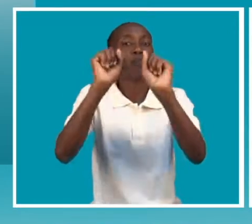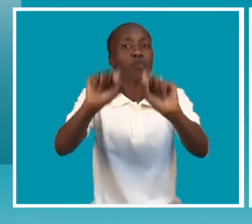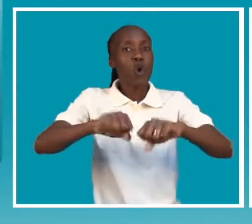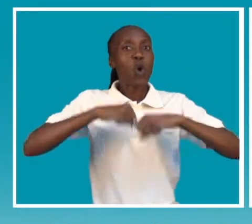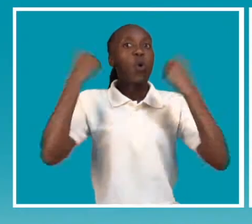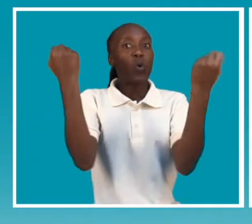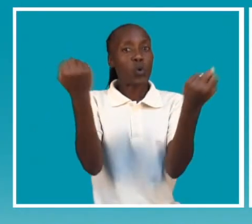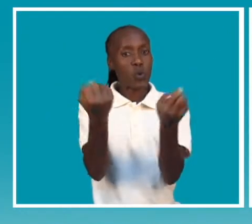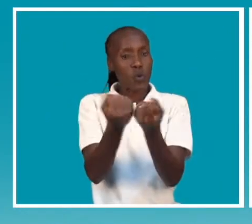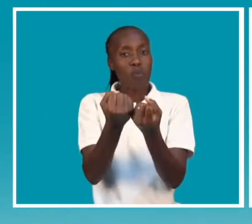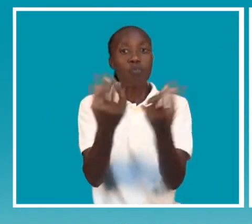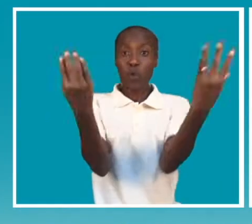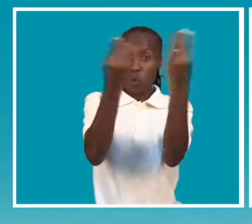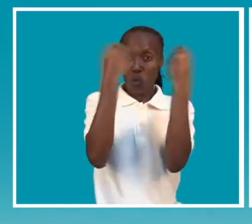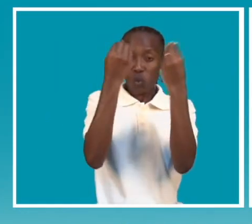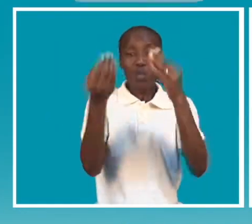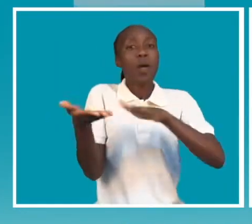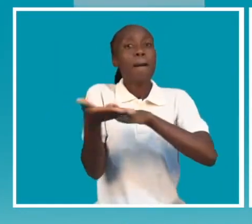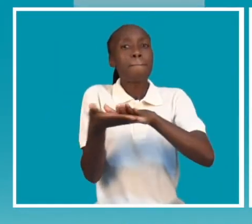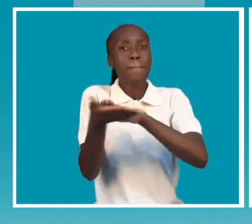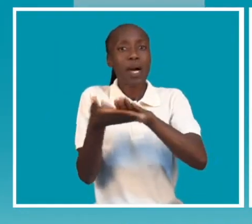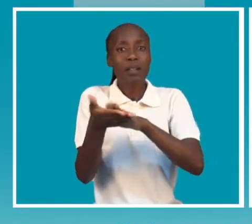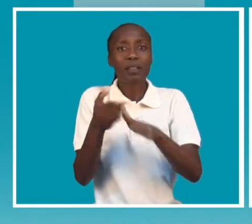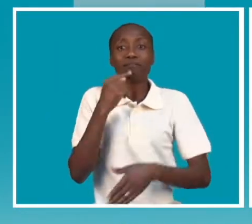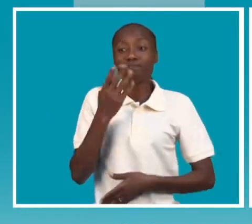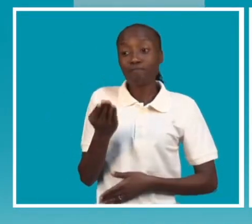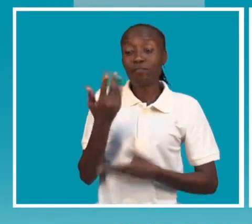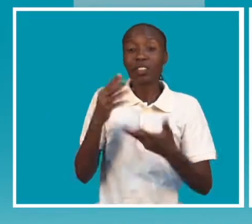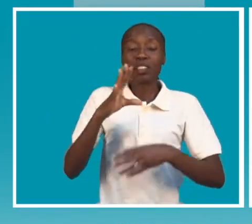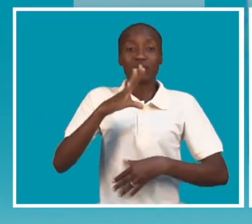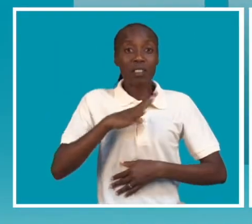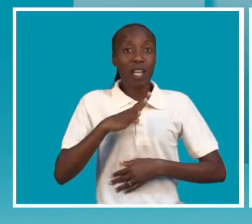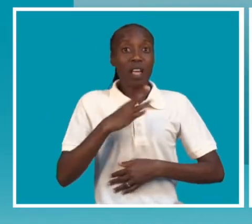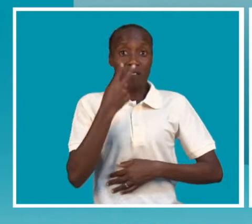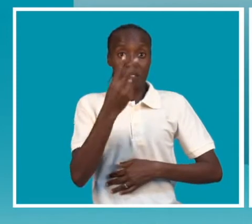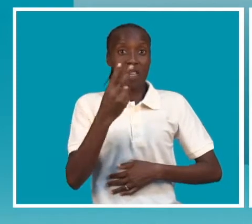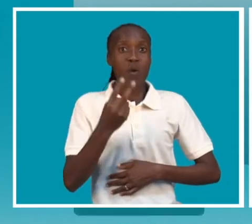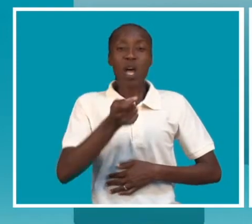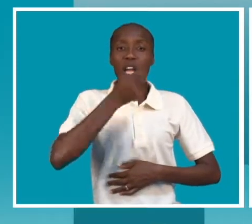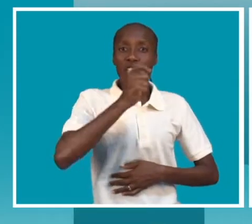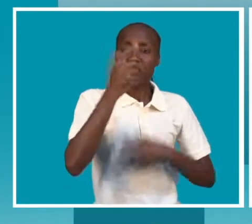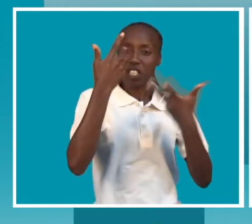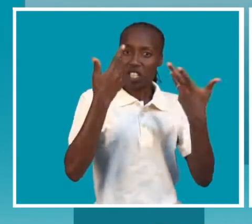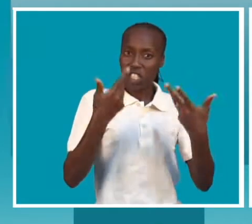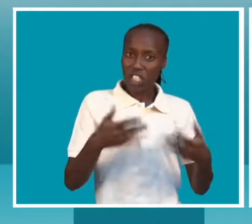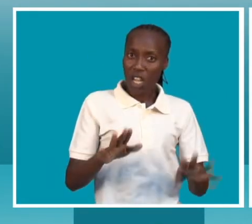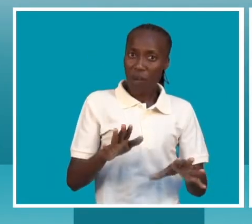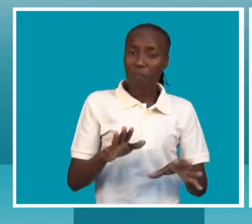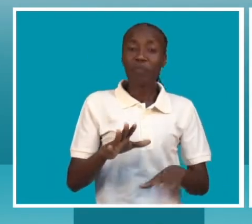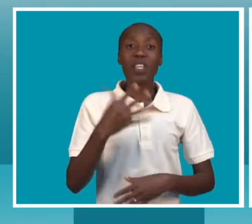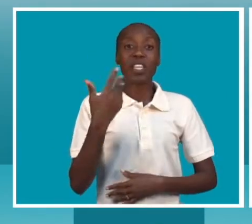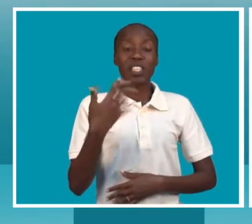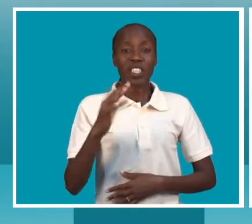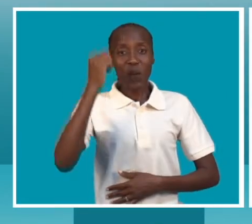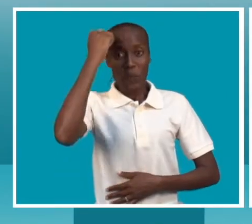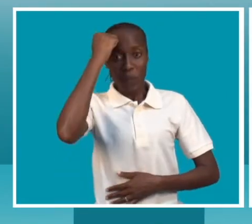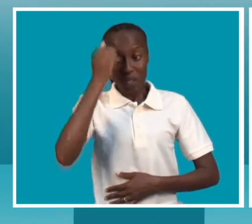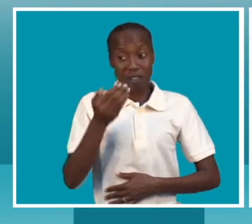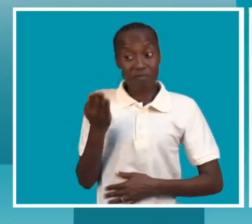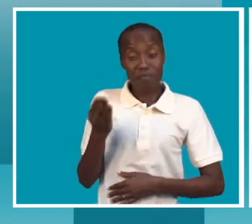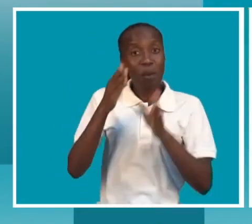do curso básico. Creio que o amigo telespectador acompanhou atentamente a entrevista que nós tivemos, não é? E quem conhece uma pessoa